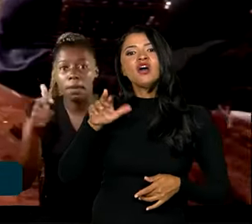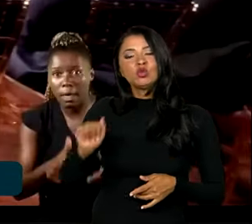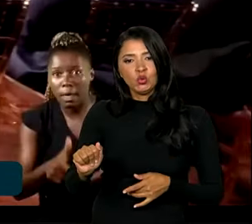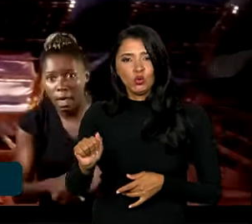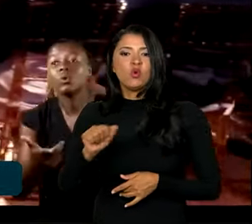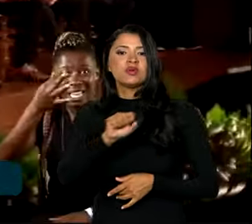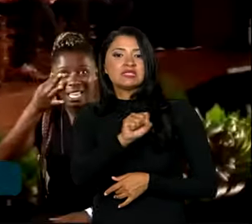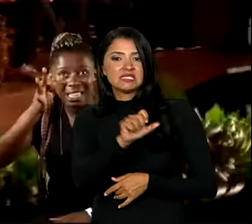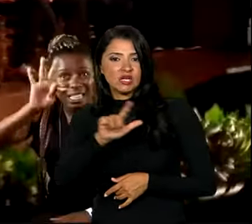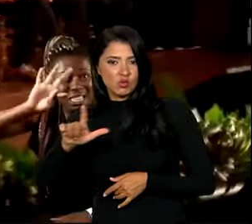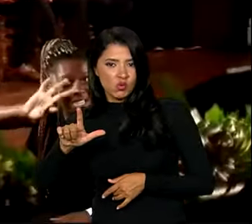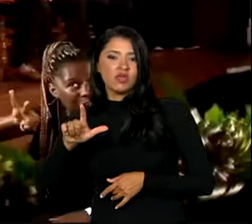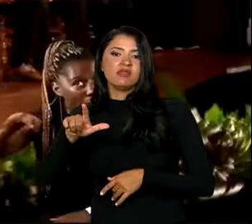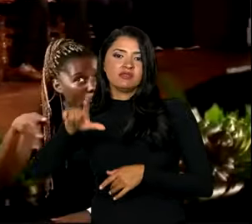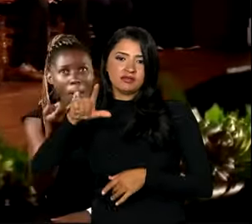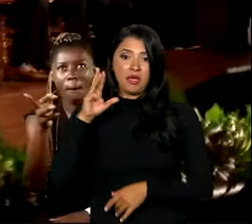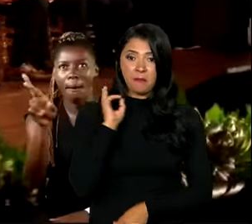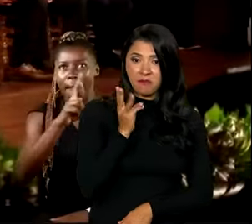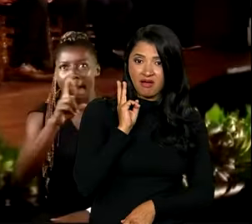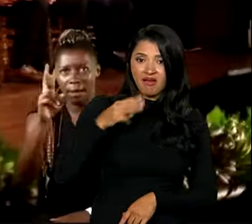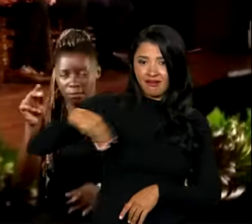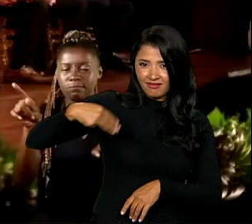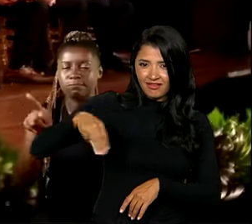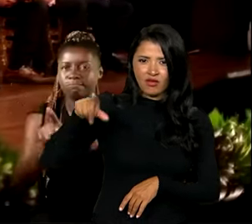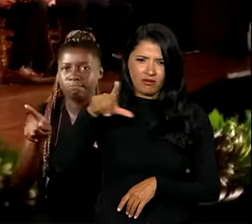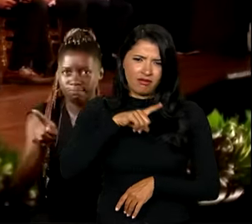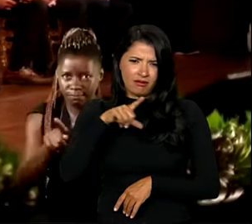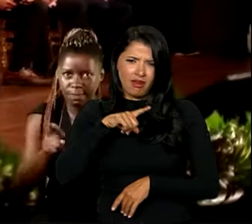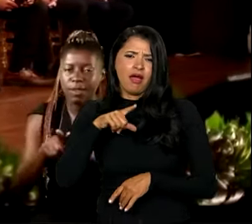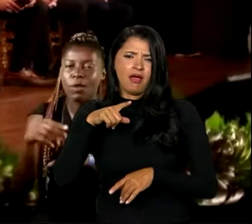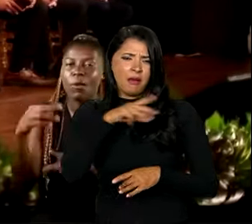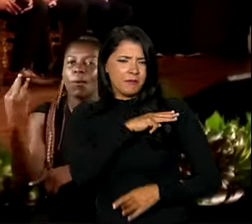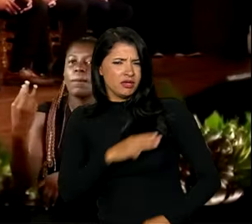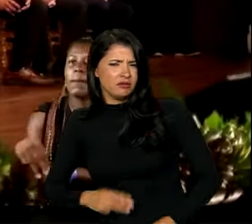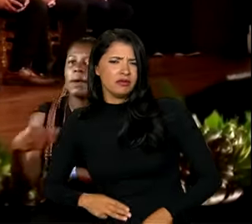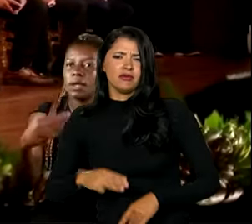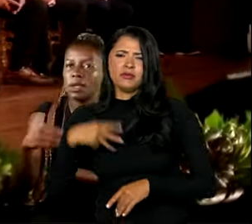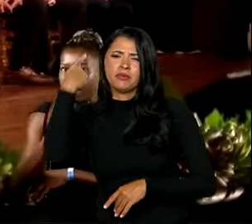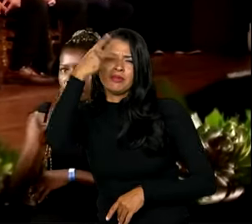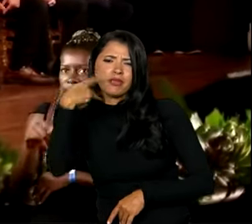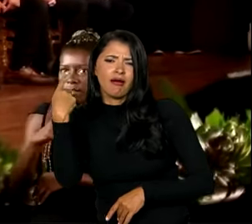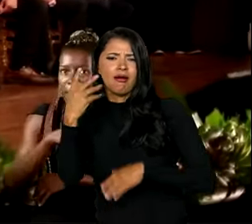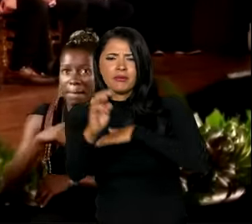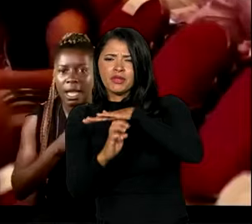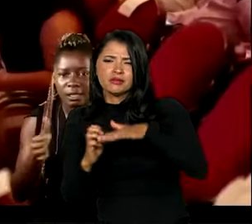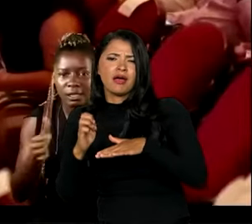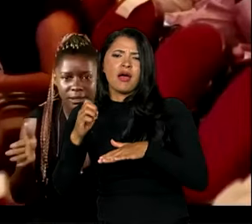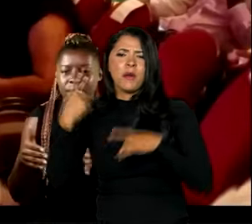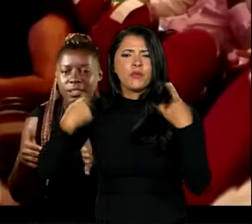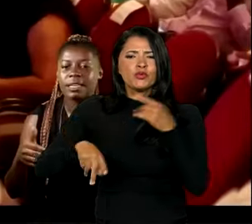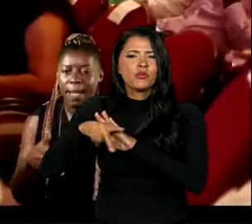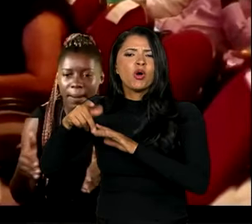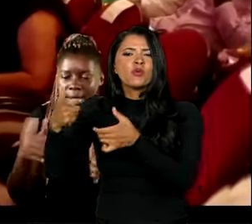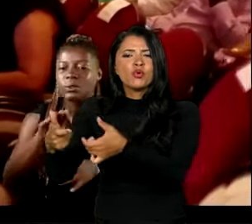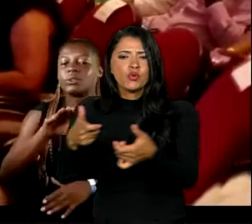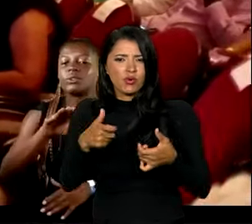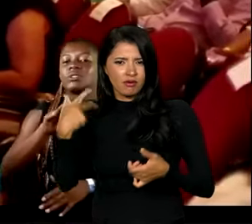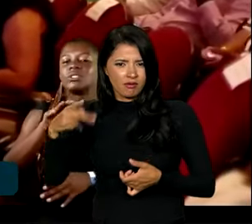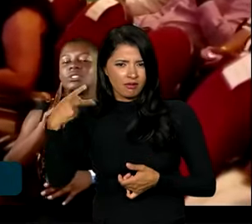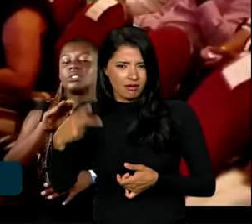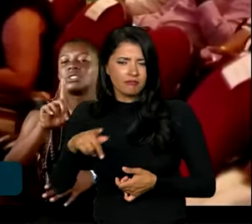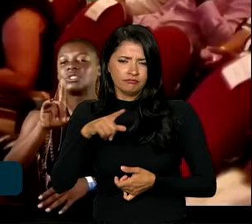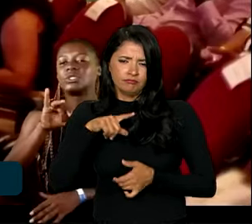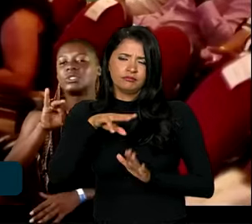no Maranhão, e reuniu ministros, parlamentares, empresários e políticos locais. O programa conta